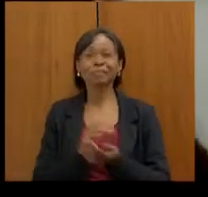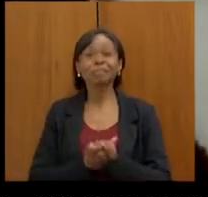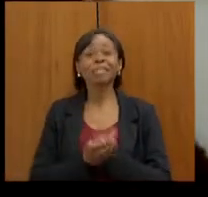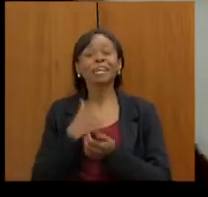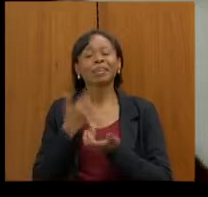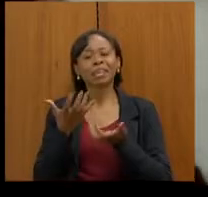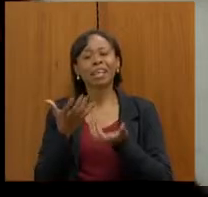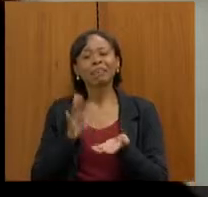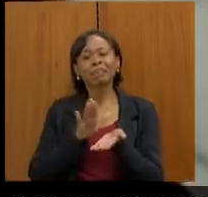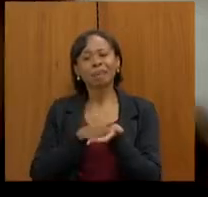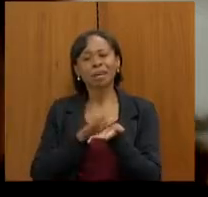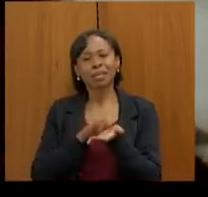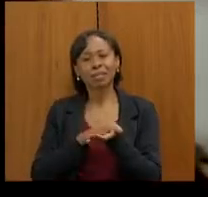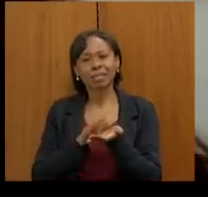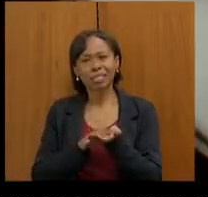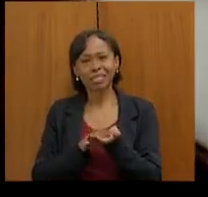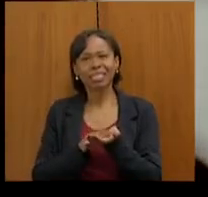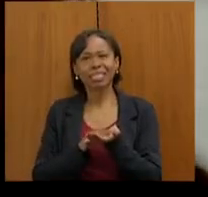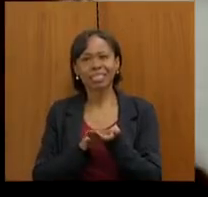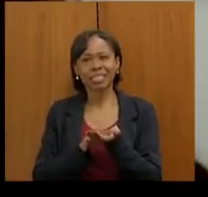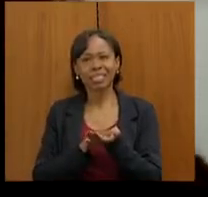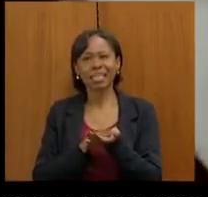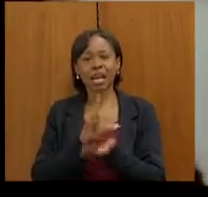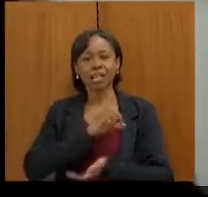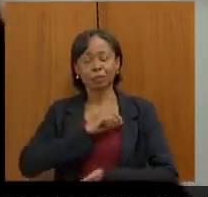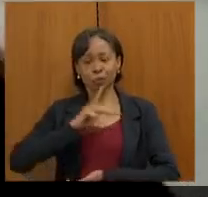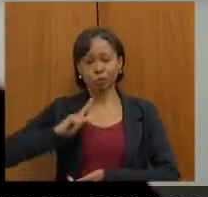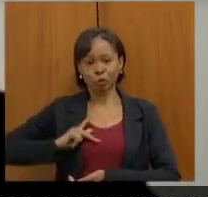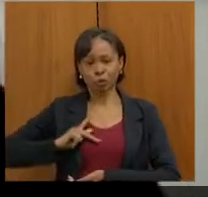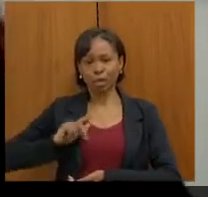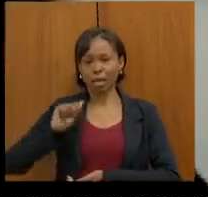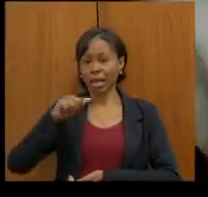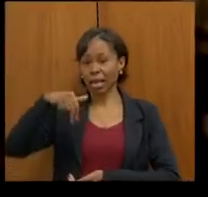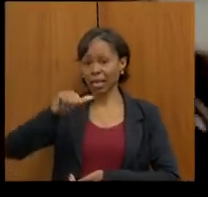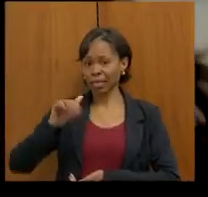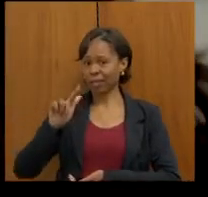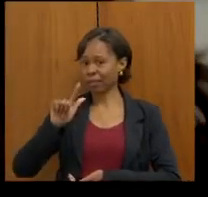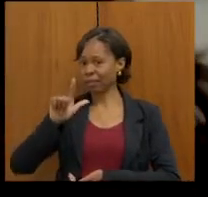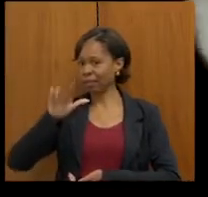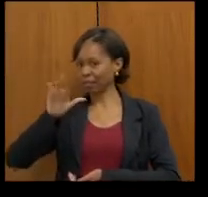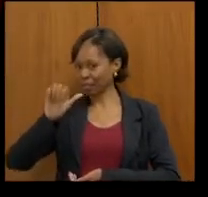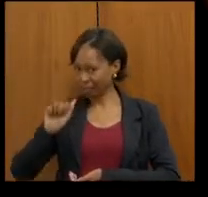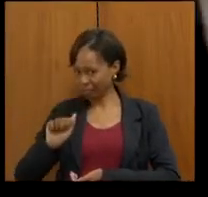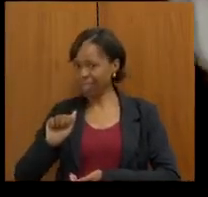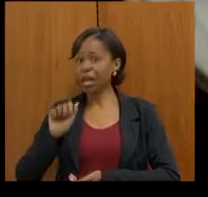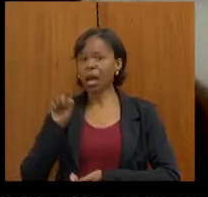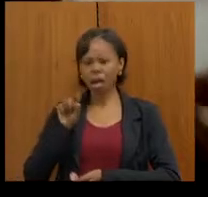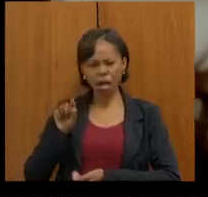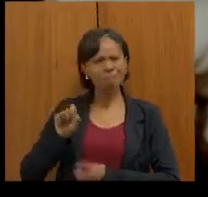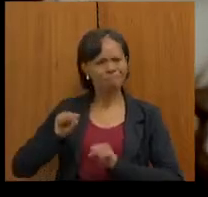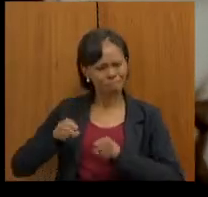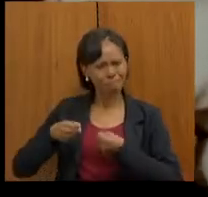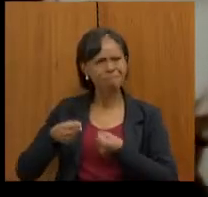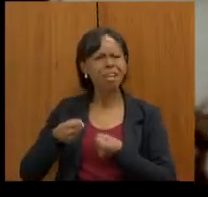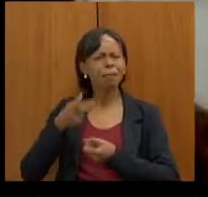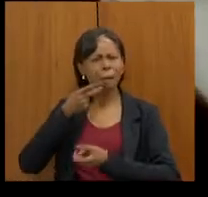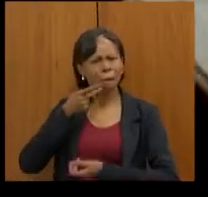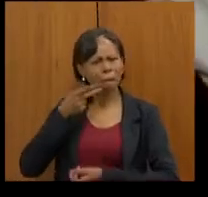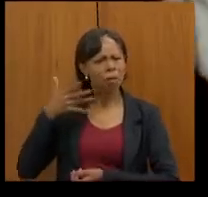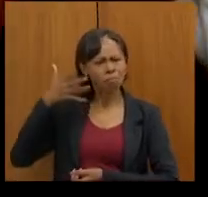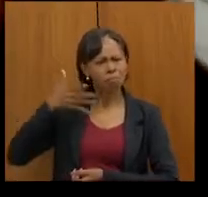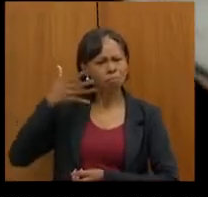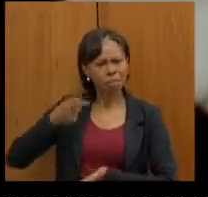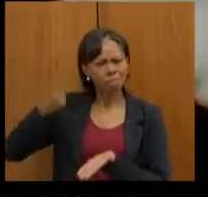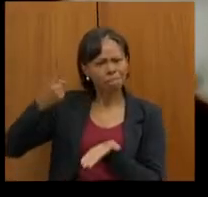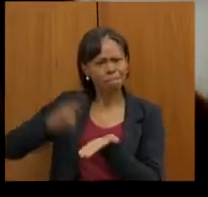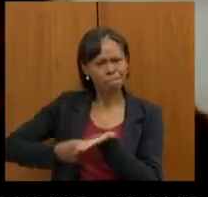quero parabenizar a sala da defensora Pública Dra Ana Flávia tão dedicada uma fala tão